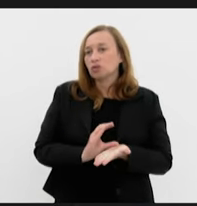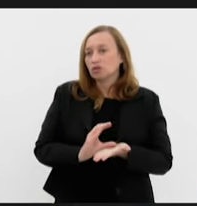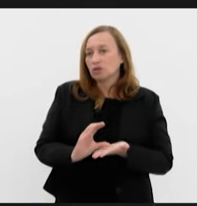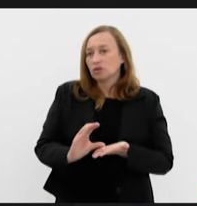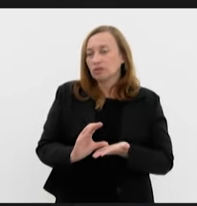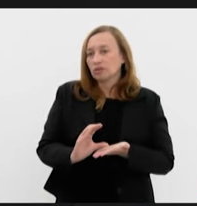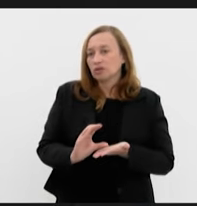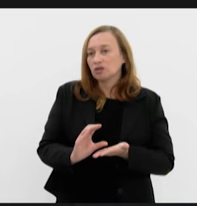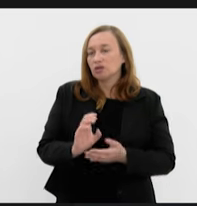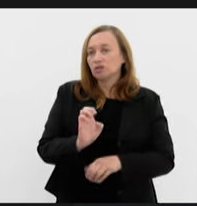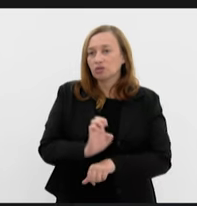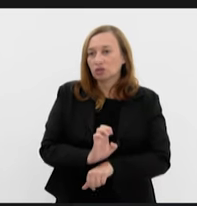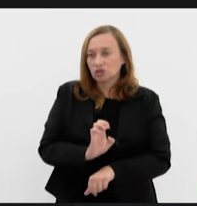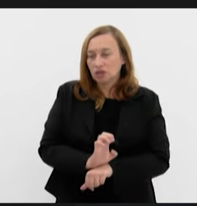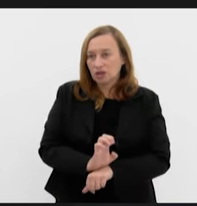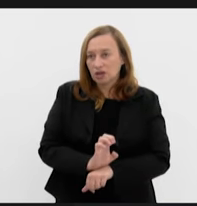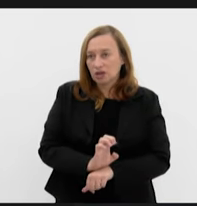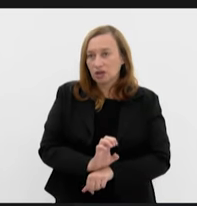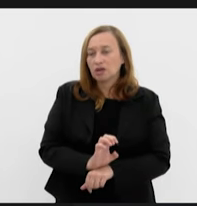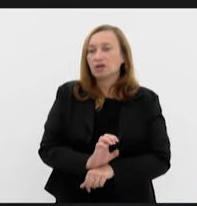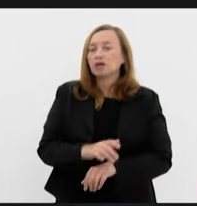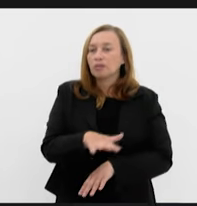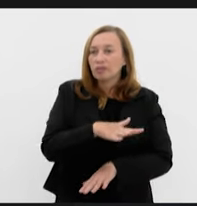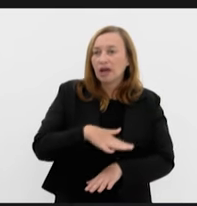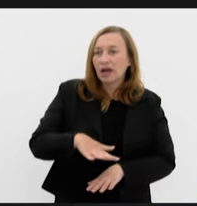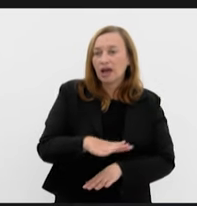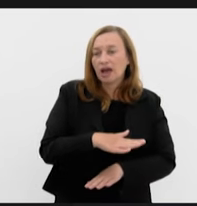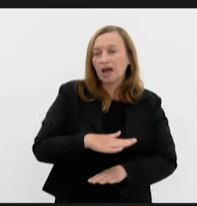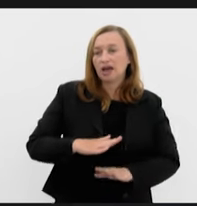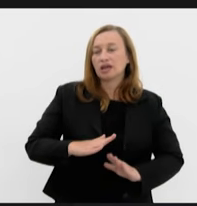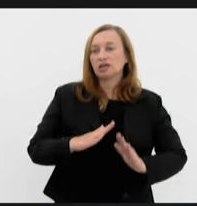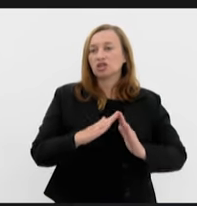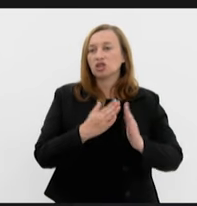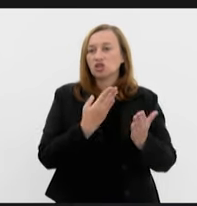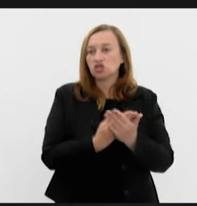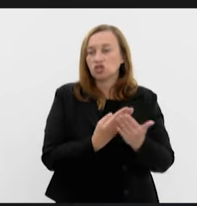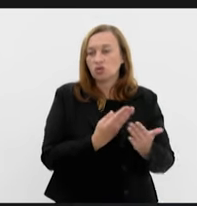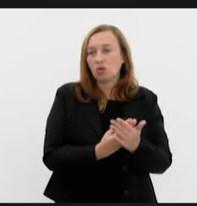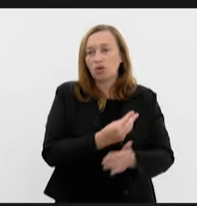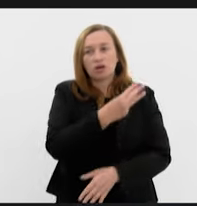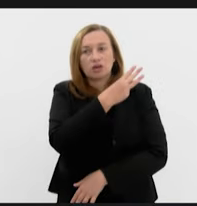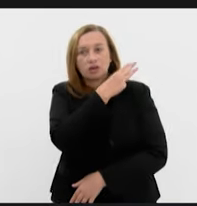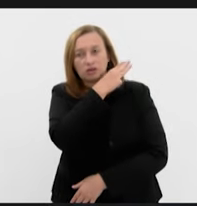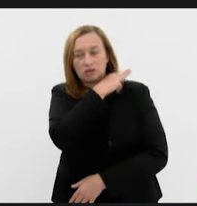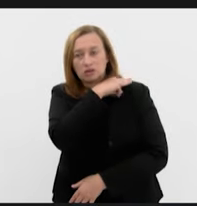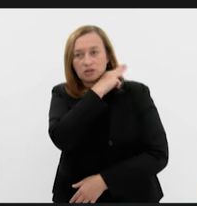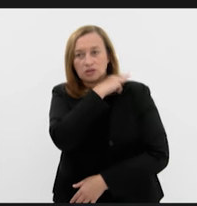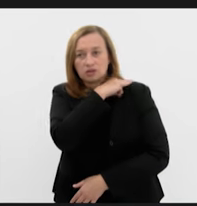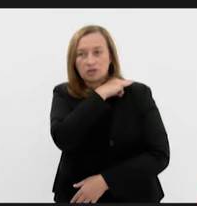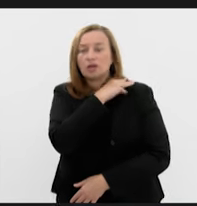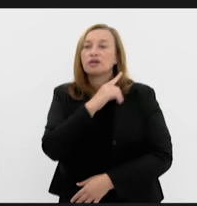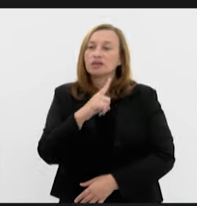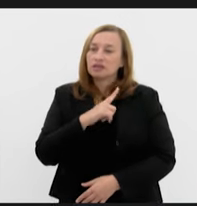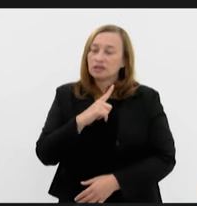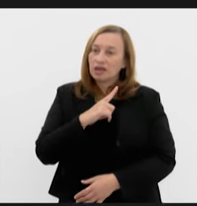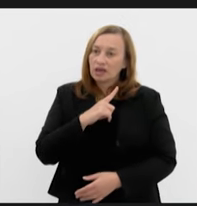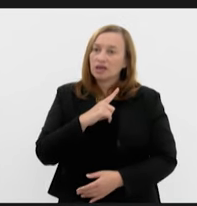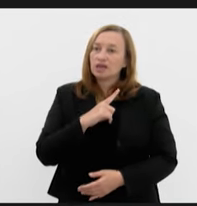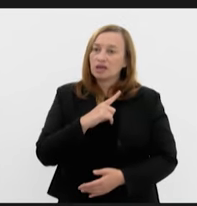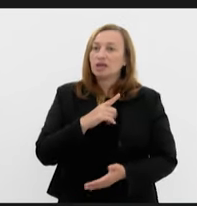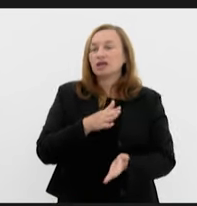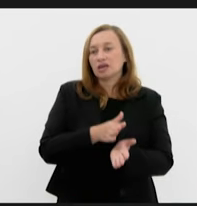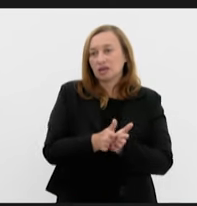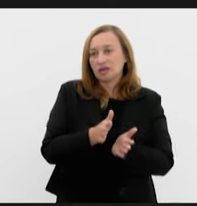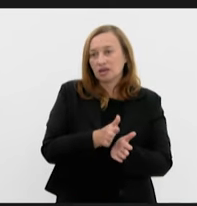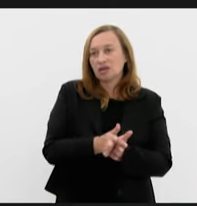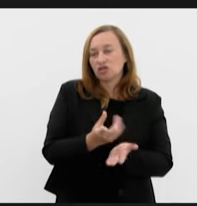consta paraa rede de ensino médio a previsão desse orçamento em relação a essa despesa então